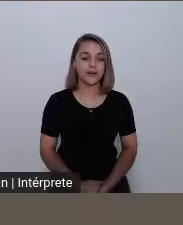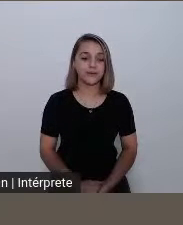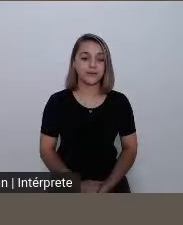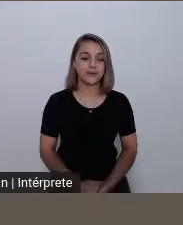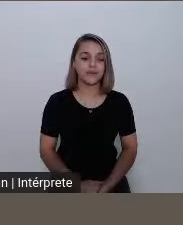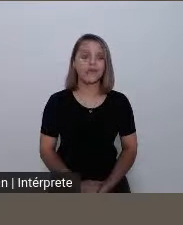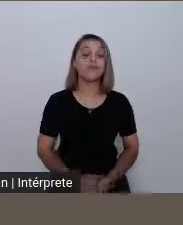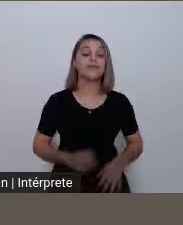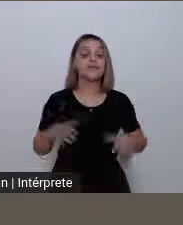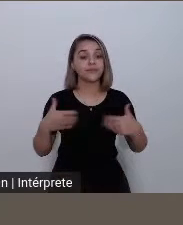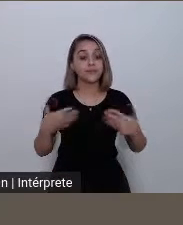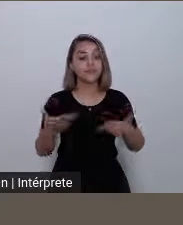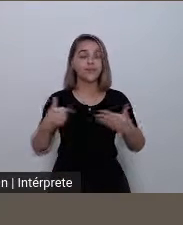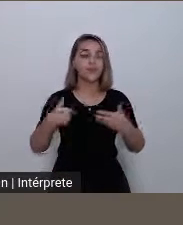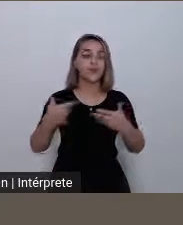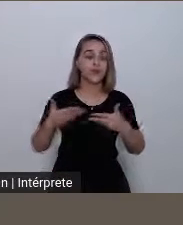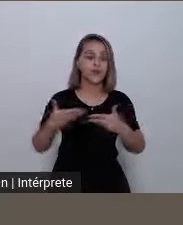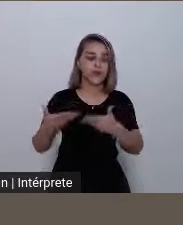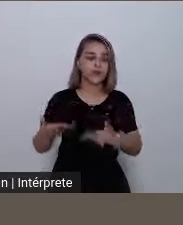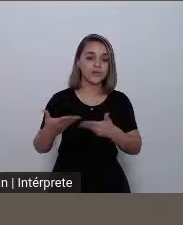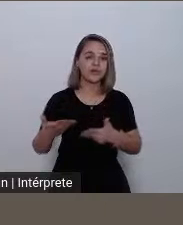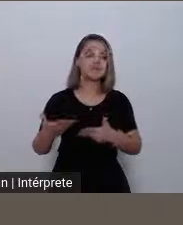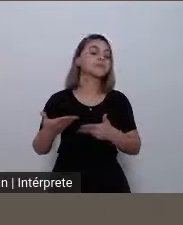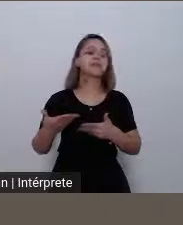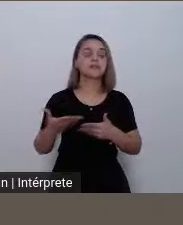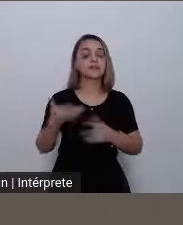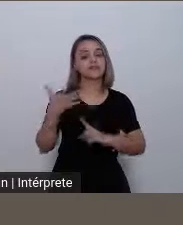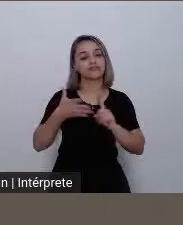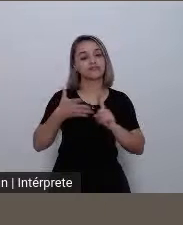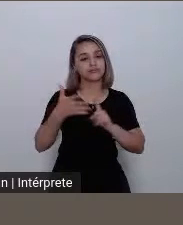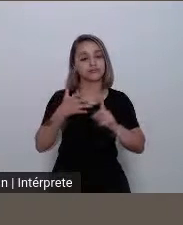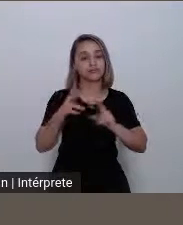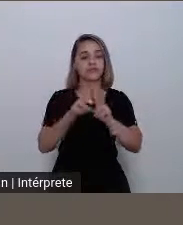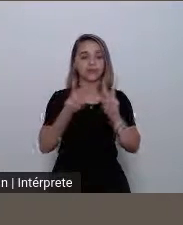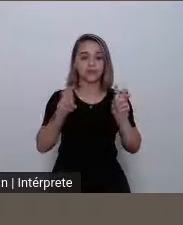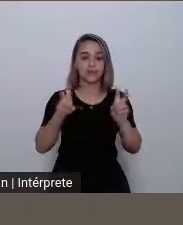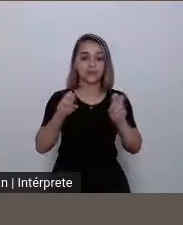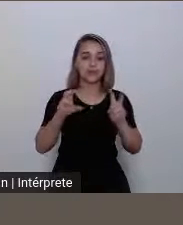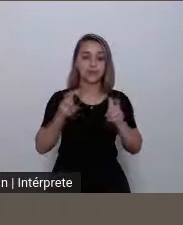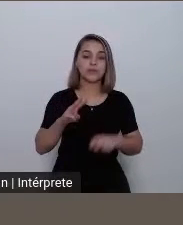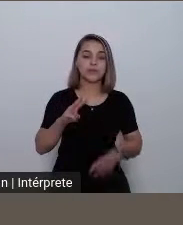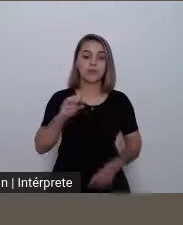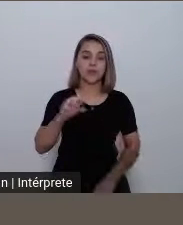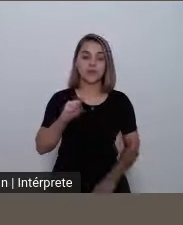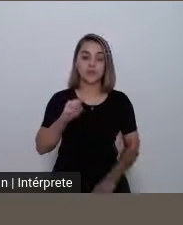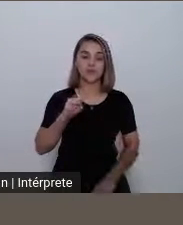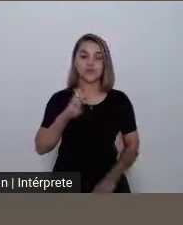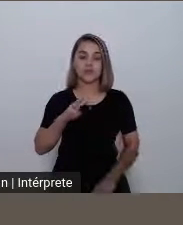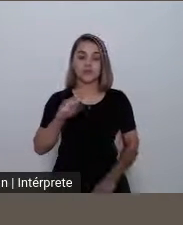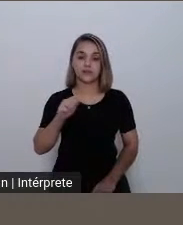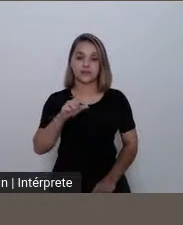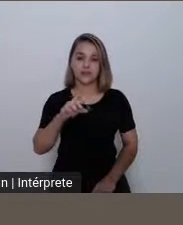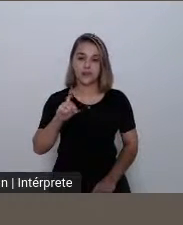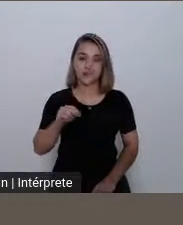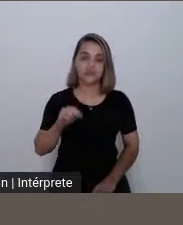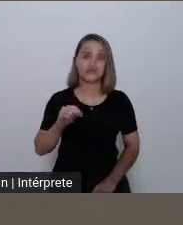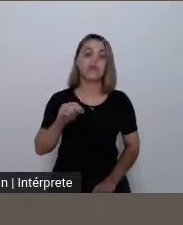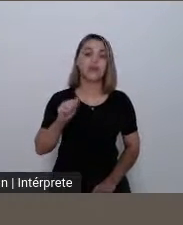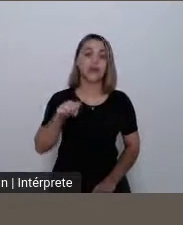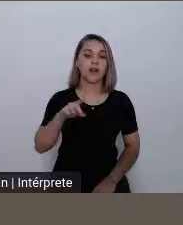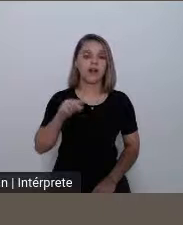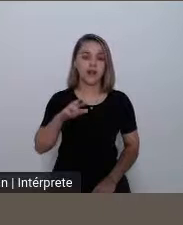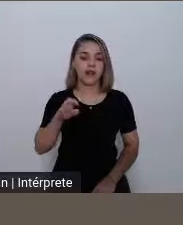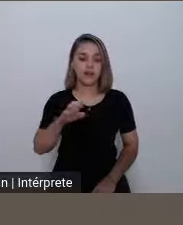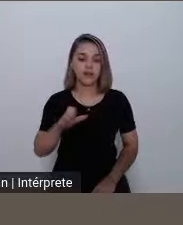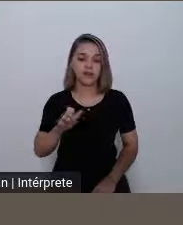Bom, quando eu fui convidado para falar sobre o Oswald de Andrade e fotografia, né, a relação dele com a